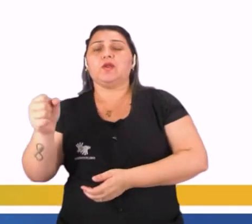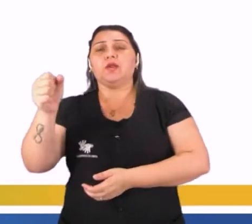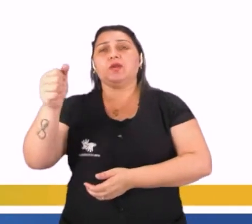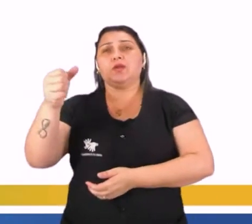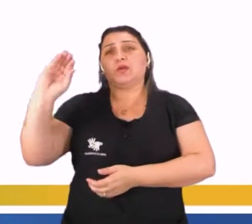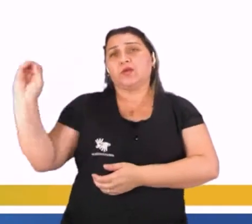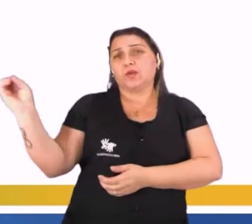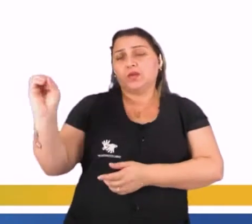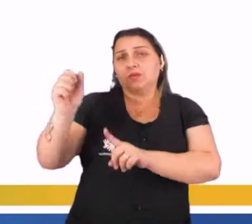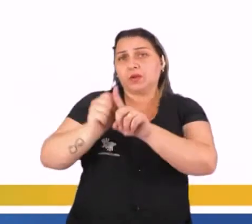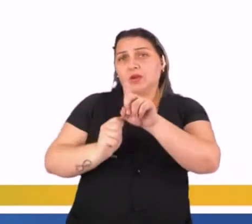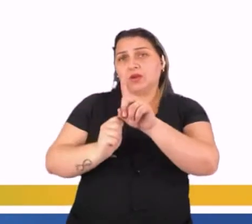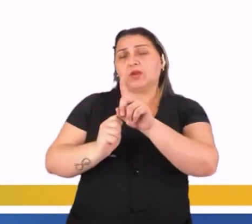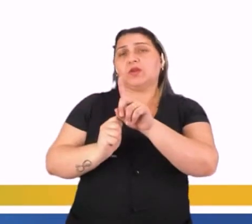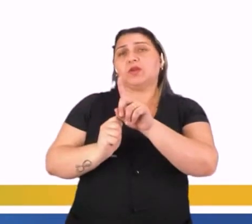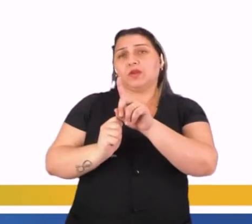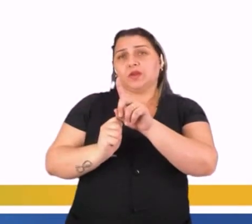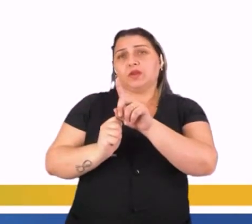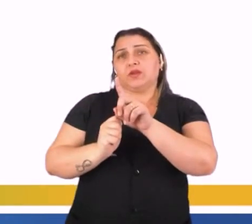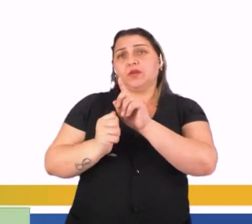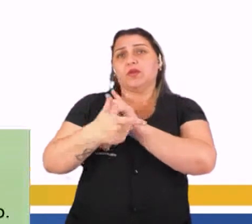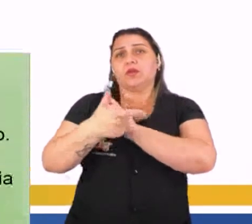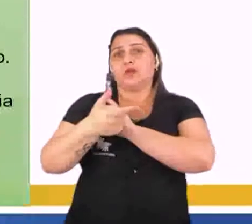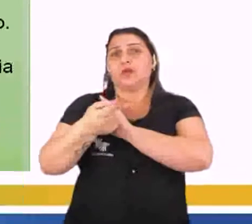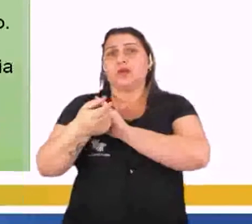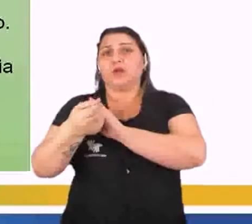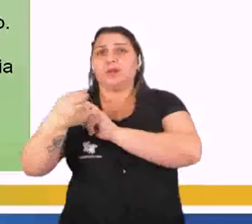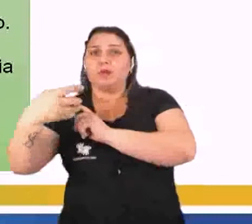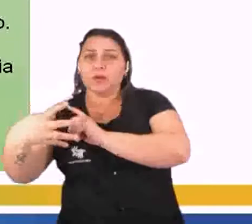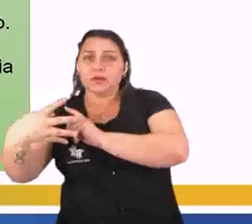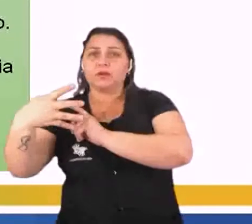a 3.11 2004